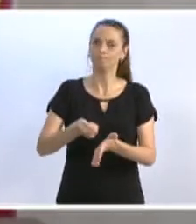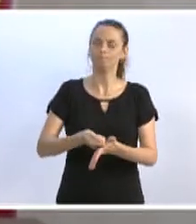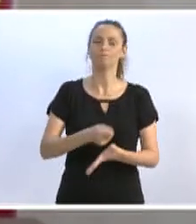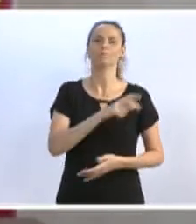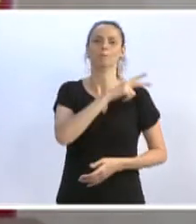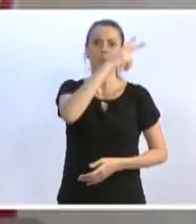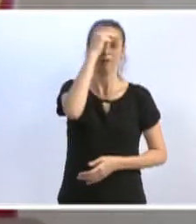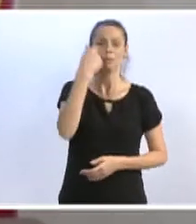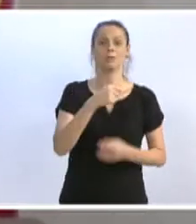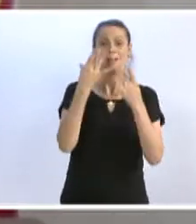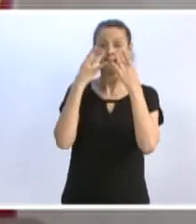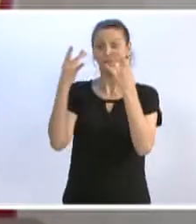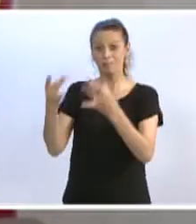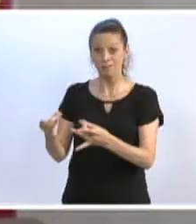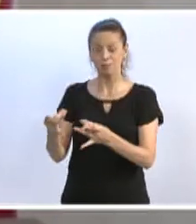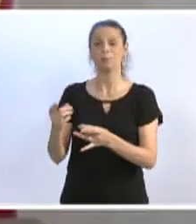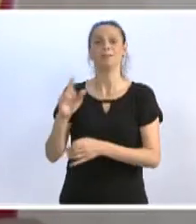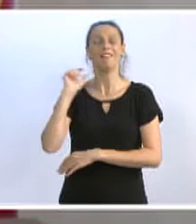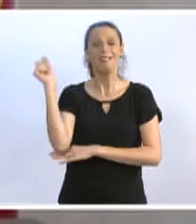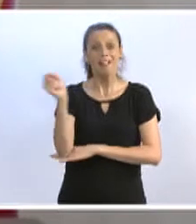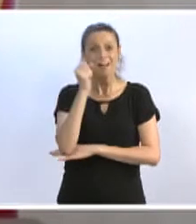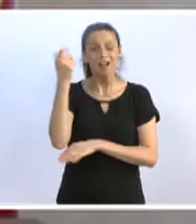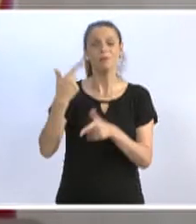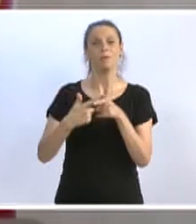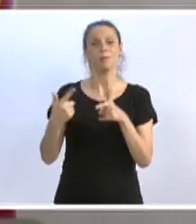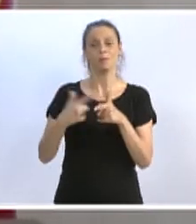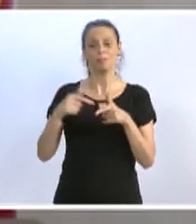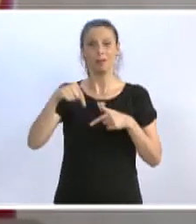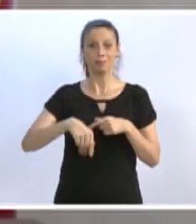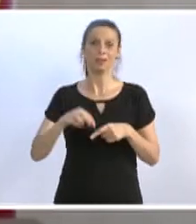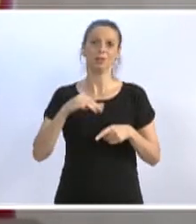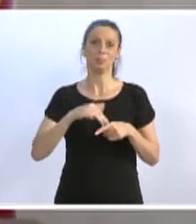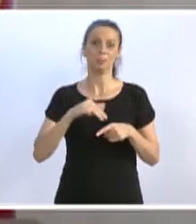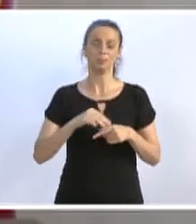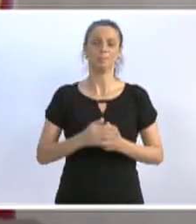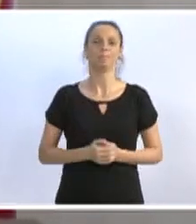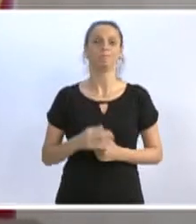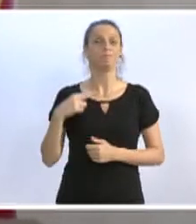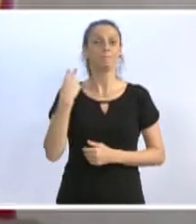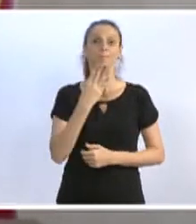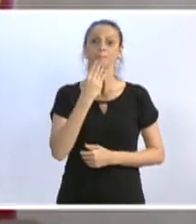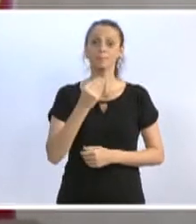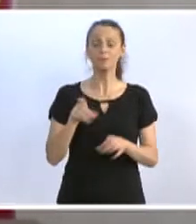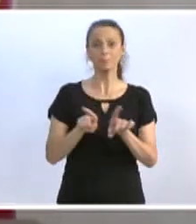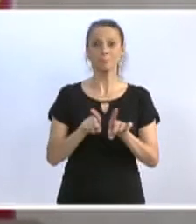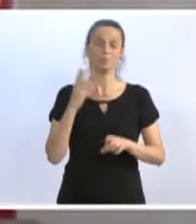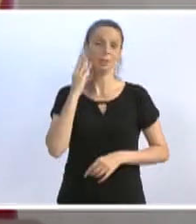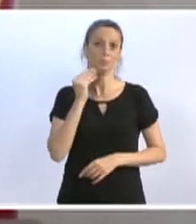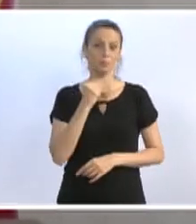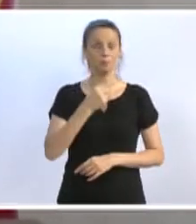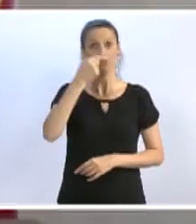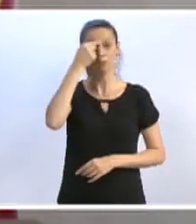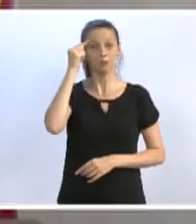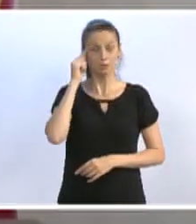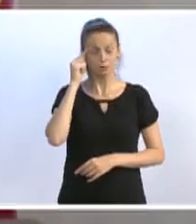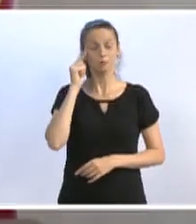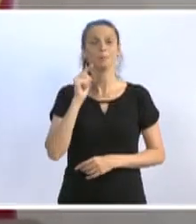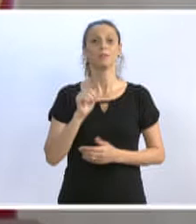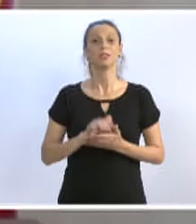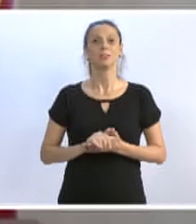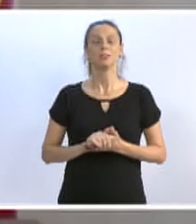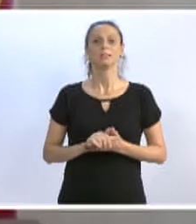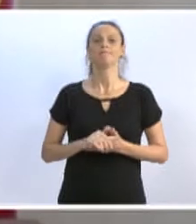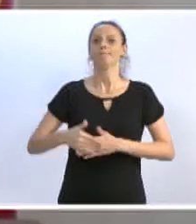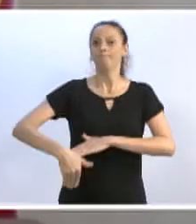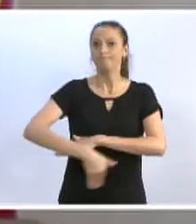e solução para este grave problema em nosso município o vereador bruno essa questão o vereador gilson o vereador ilton essa questão das ruas de